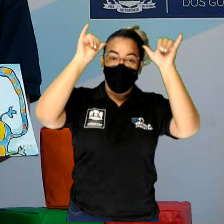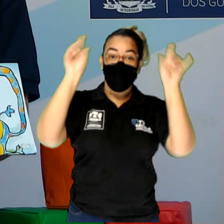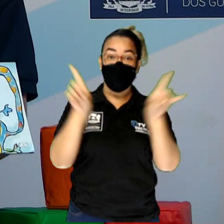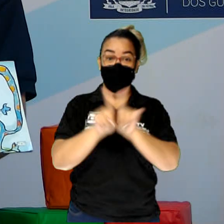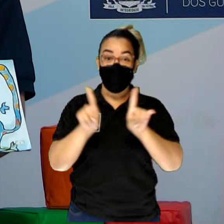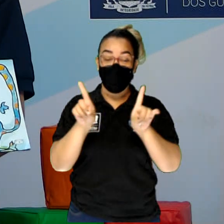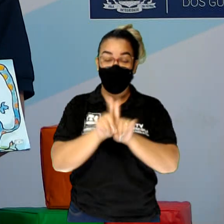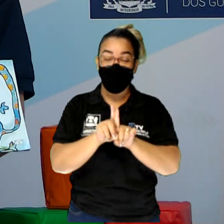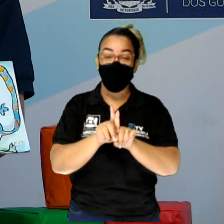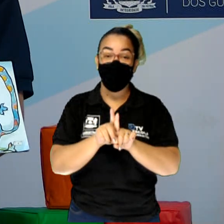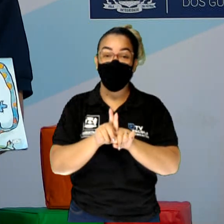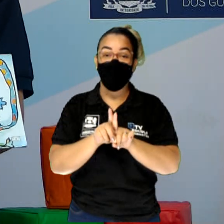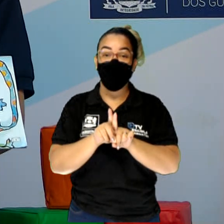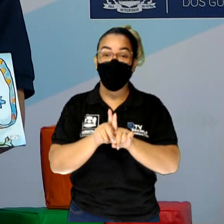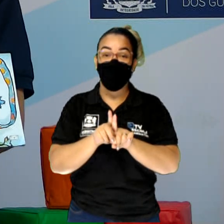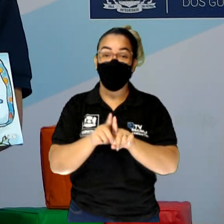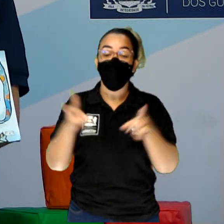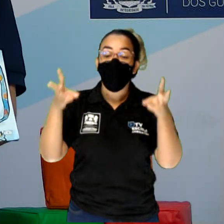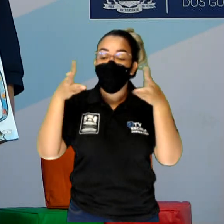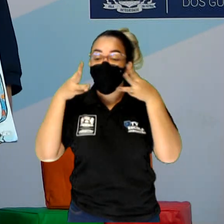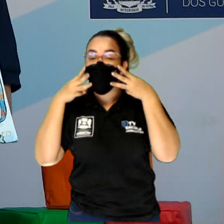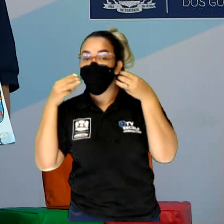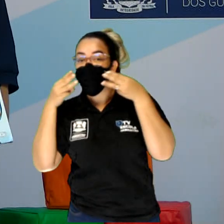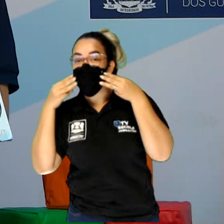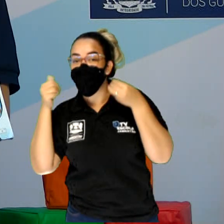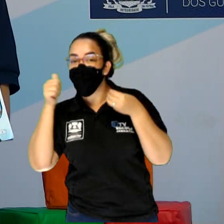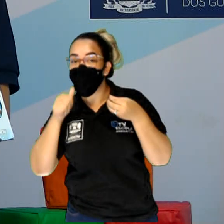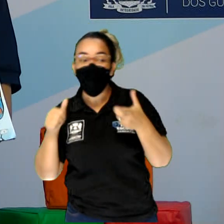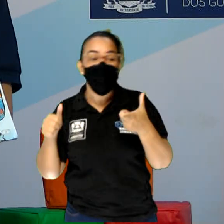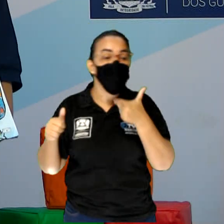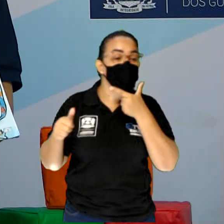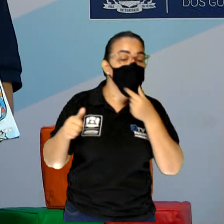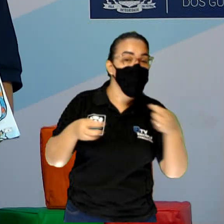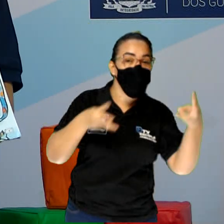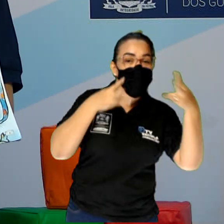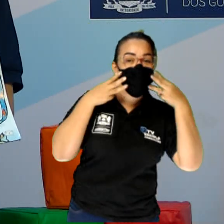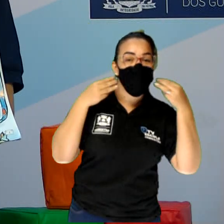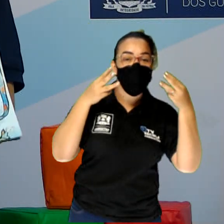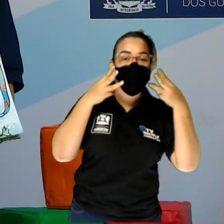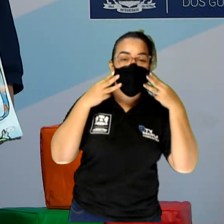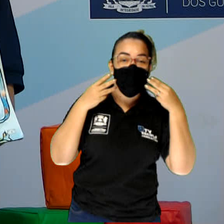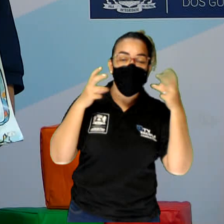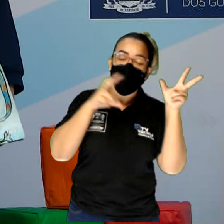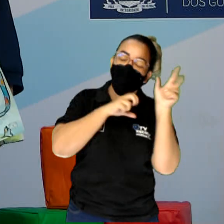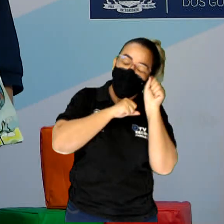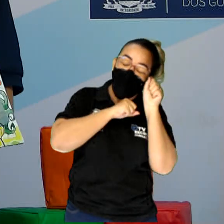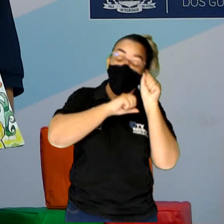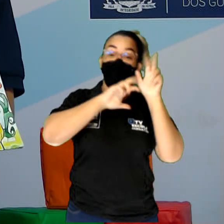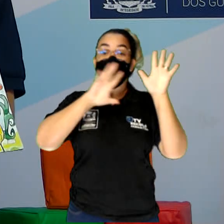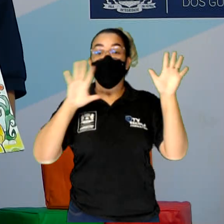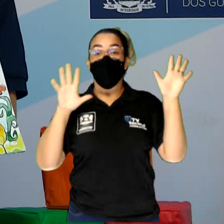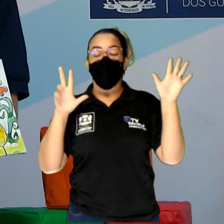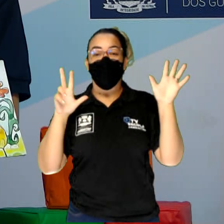Também foi convidado a gata e o gato que estava dormindo e nós acordamos, não foi?